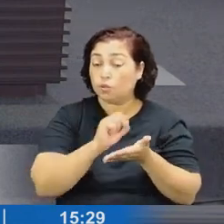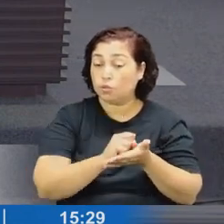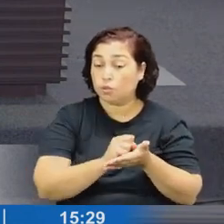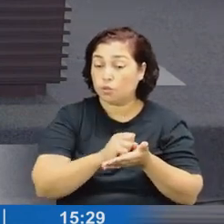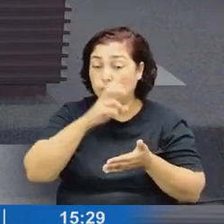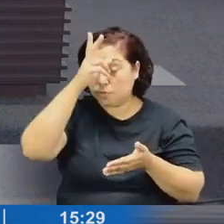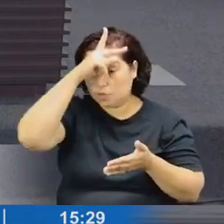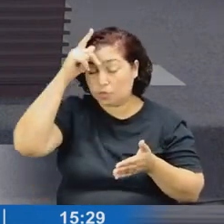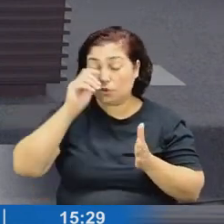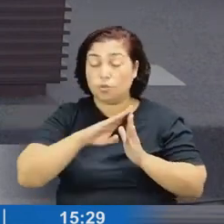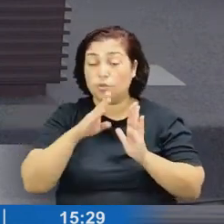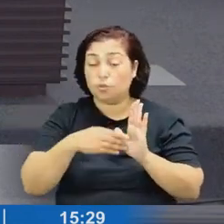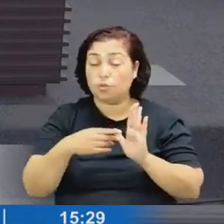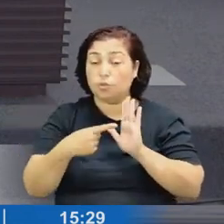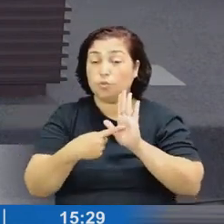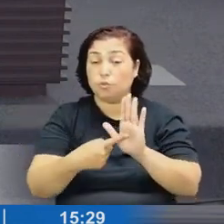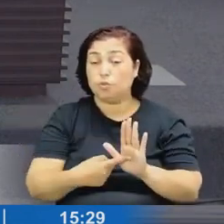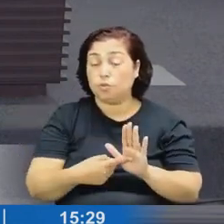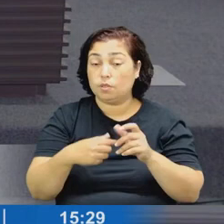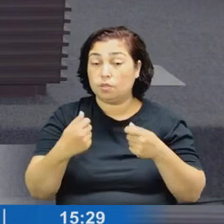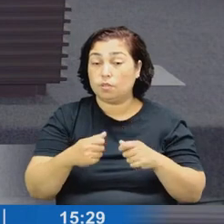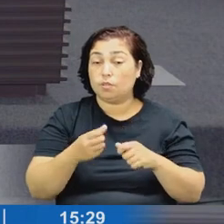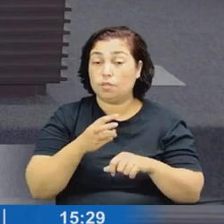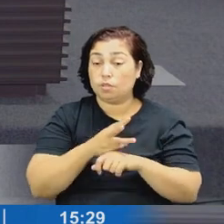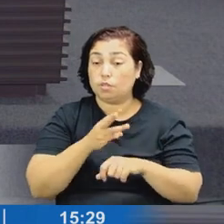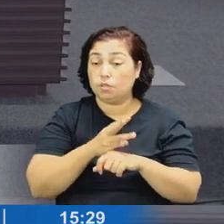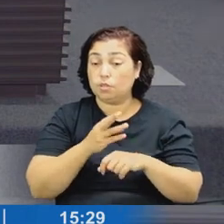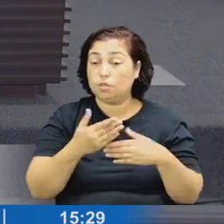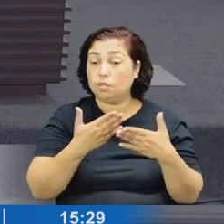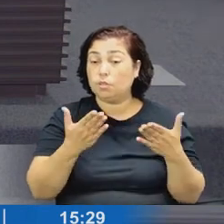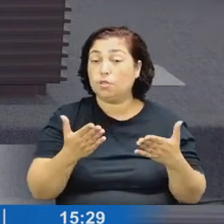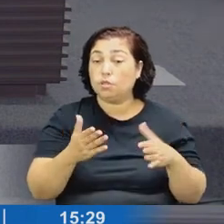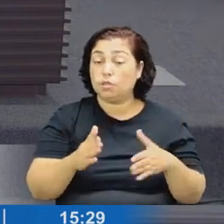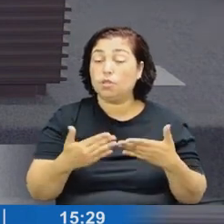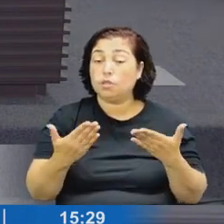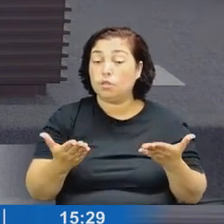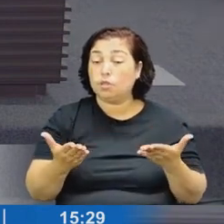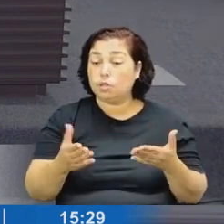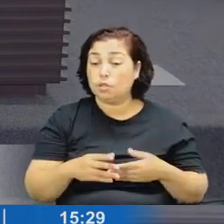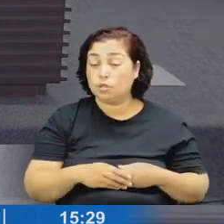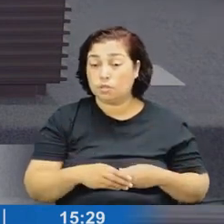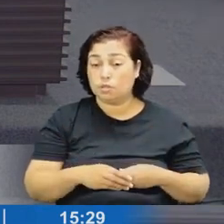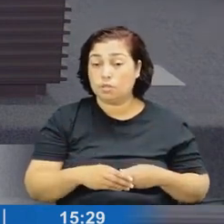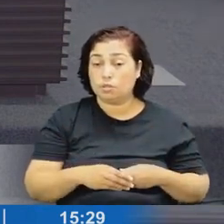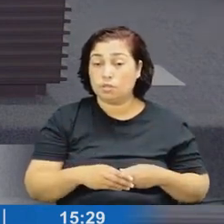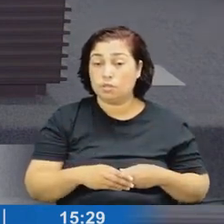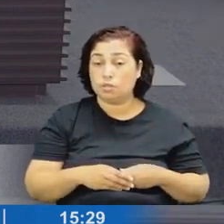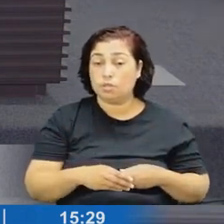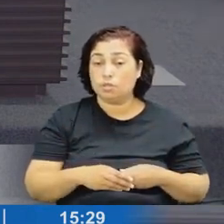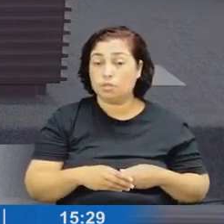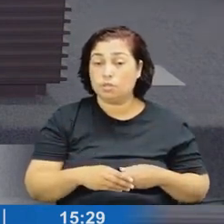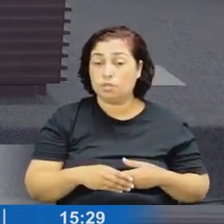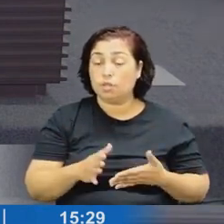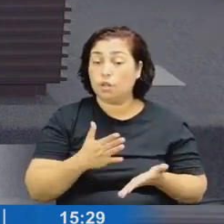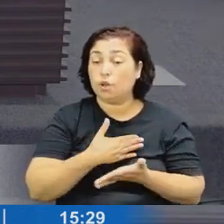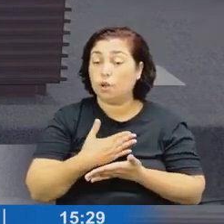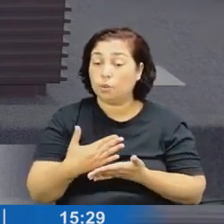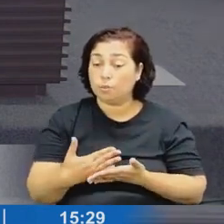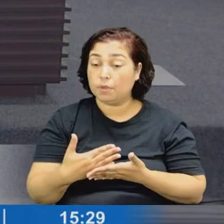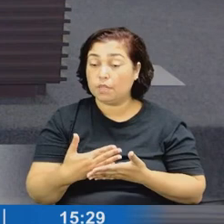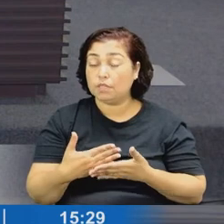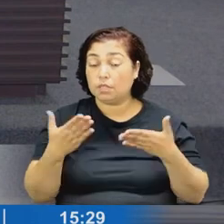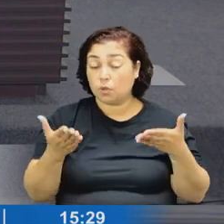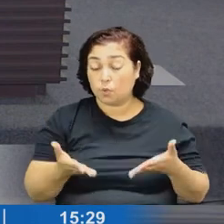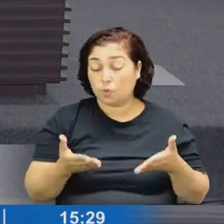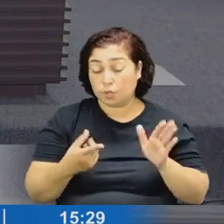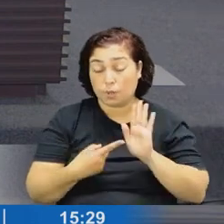toda postagem tem que ter link Levanta Para onde Cadê ela de peixe ninguém sabia que era lã de peixe entendeu a brincadeira começa quando você